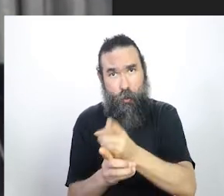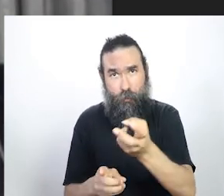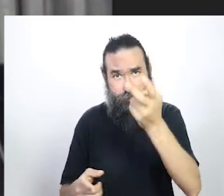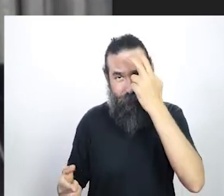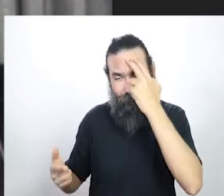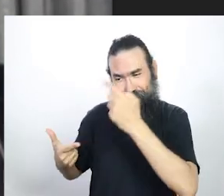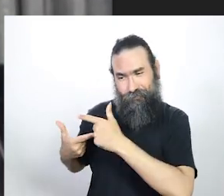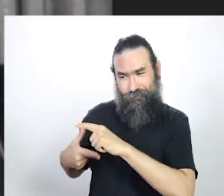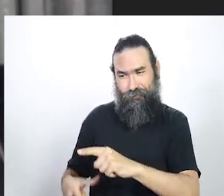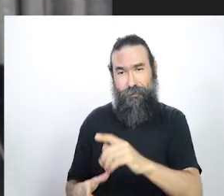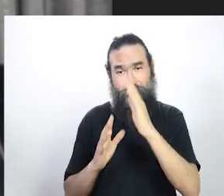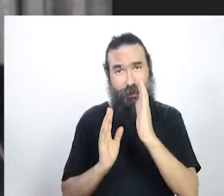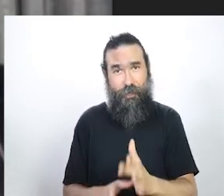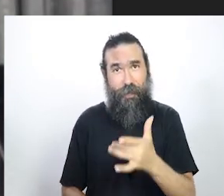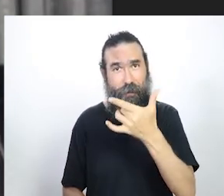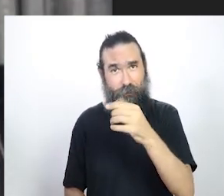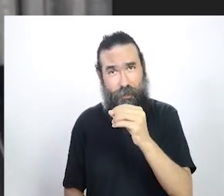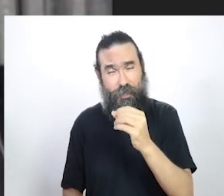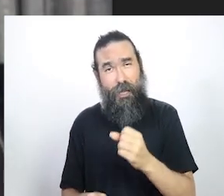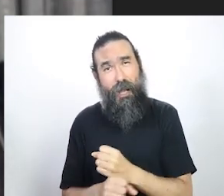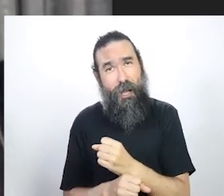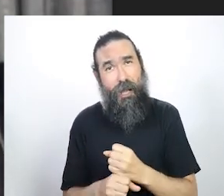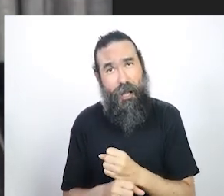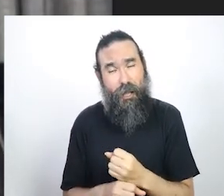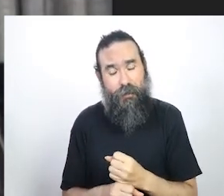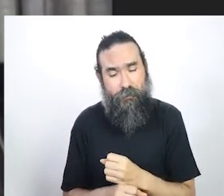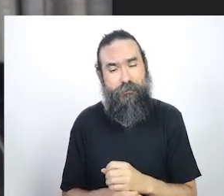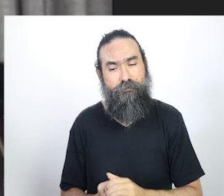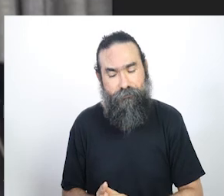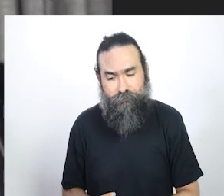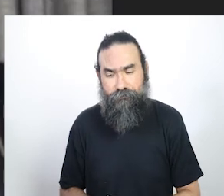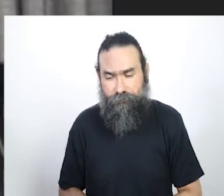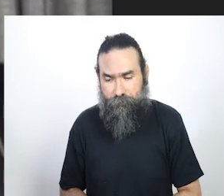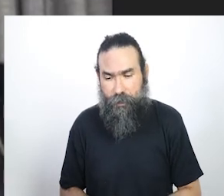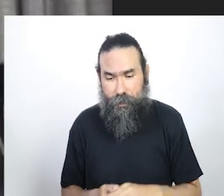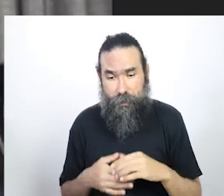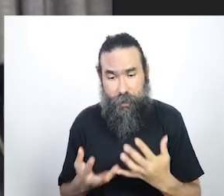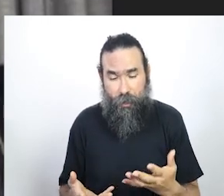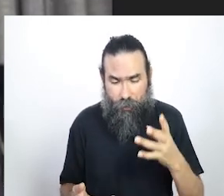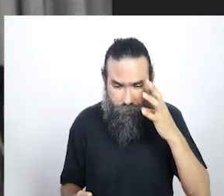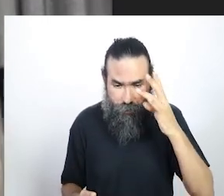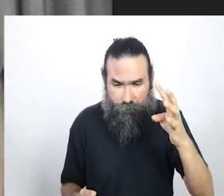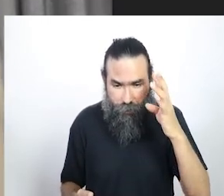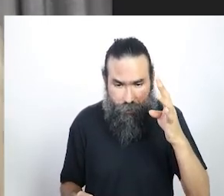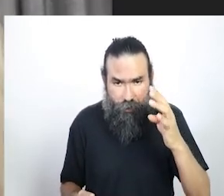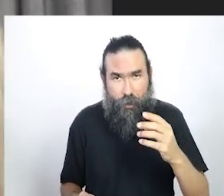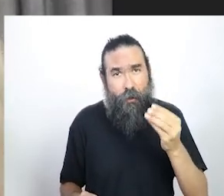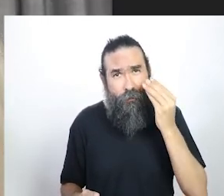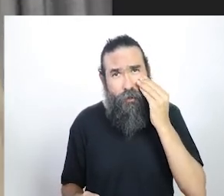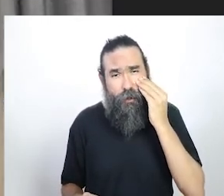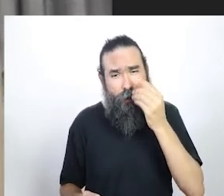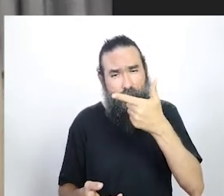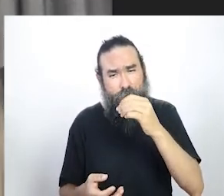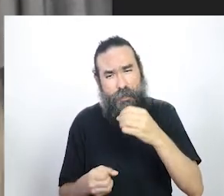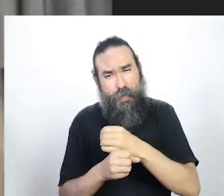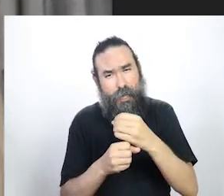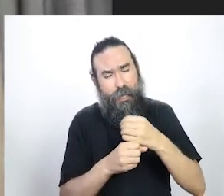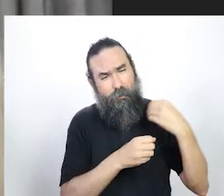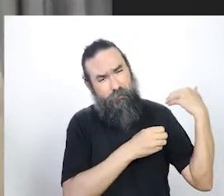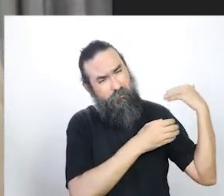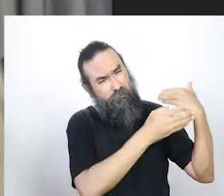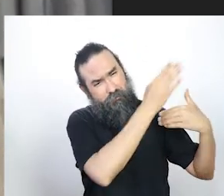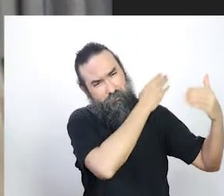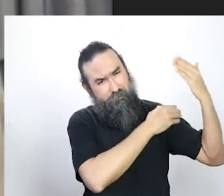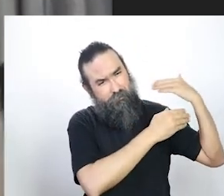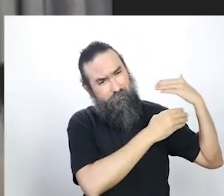penso que o Encontro de Culturas ele tem 20 anos, e é exatamente, se a gente for fazer uma linha do tempo, ele nasce quase